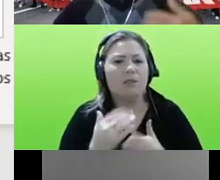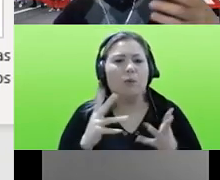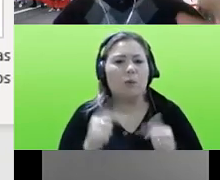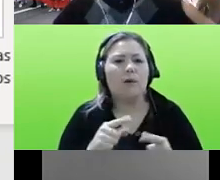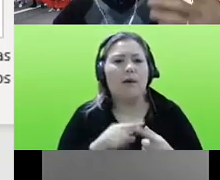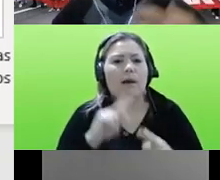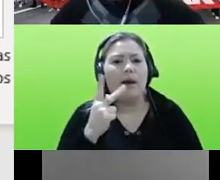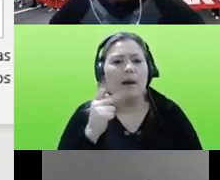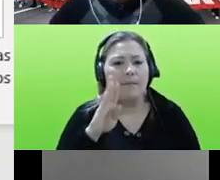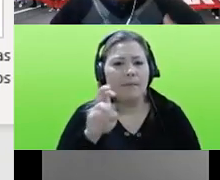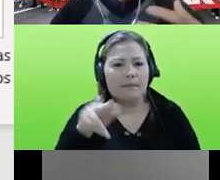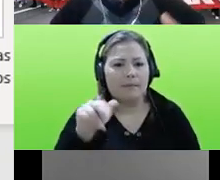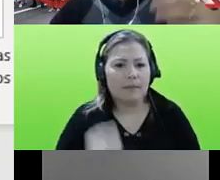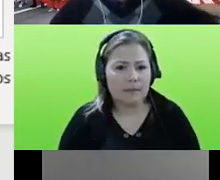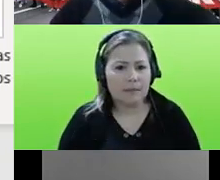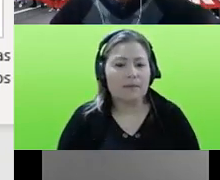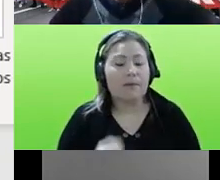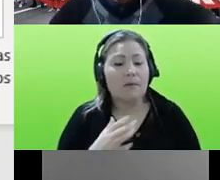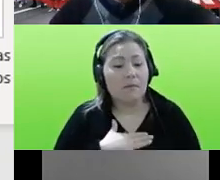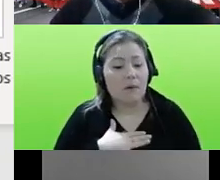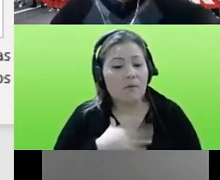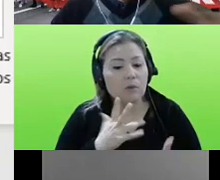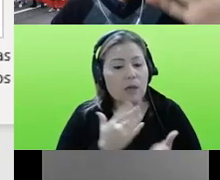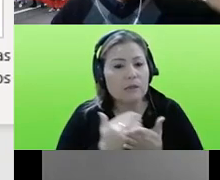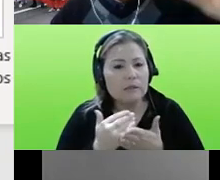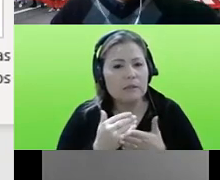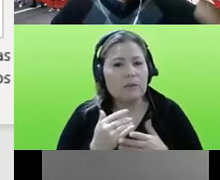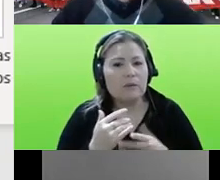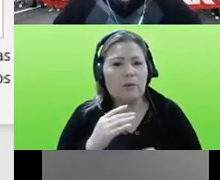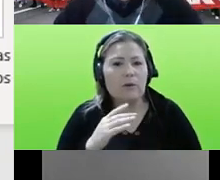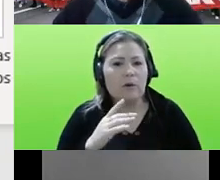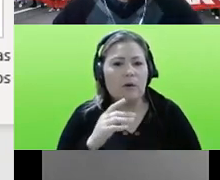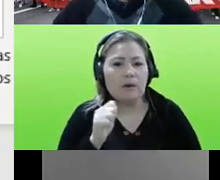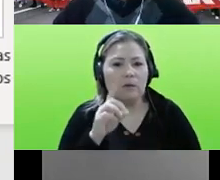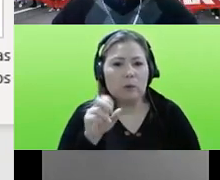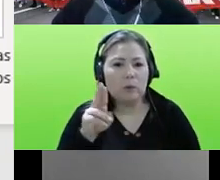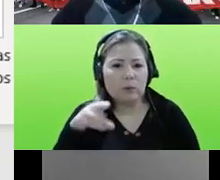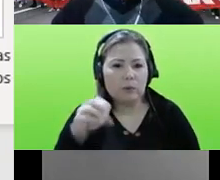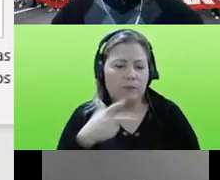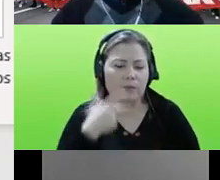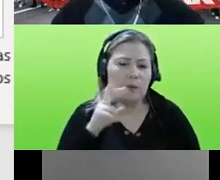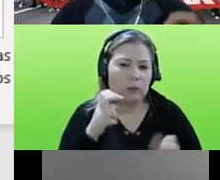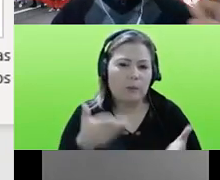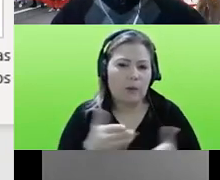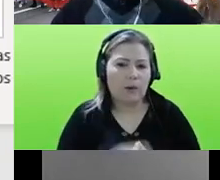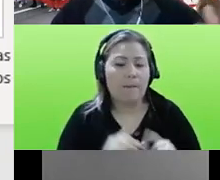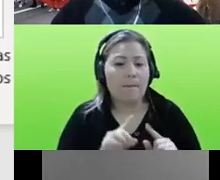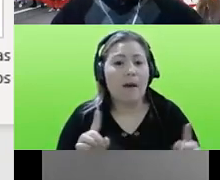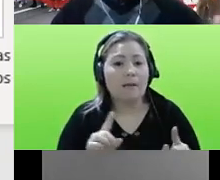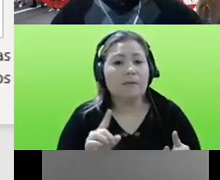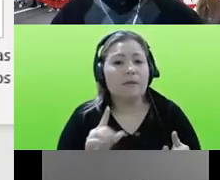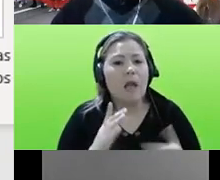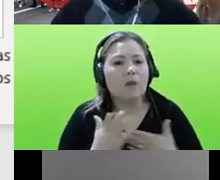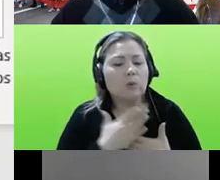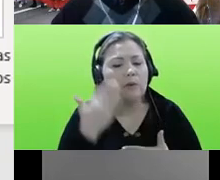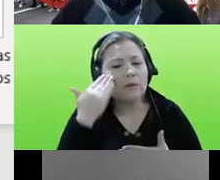Habermas. Claro, a meu ver, eu acho que já inicia com Adorno, né? Mas eu não vou falar sobre isso agora. Mas que ajuda-nos a entender